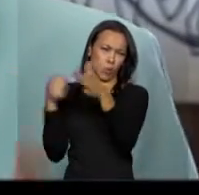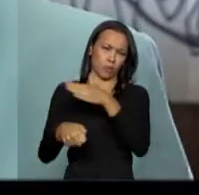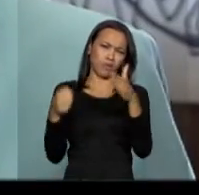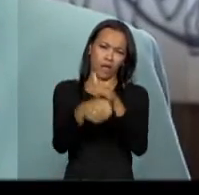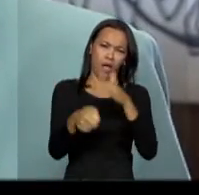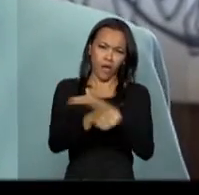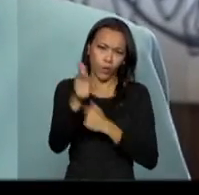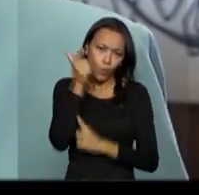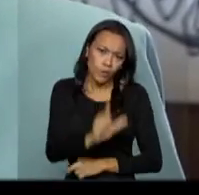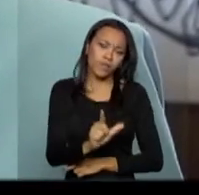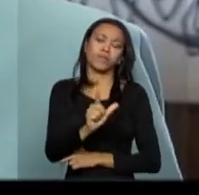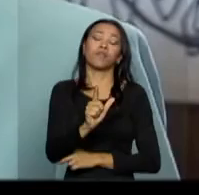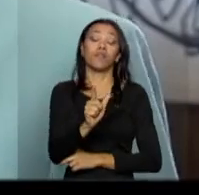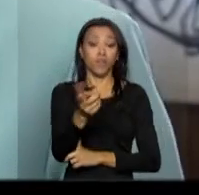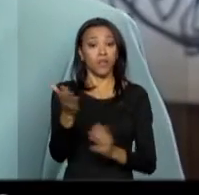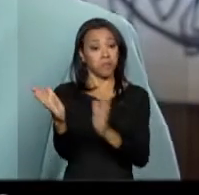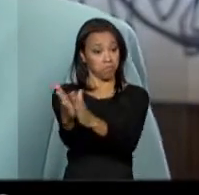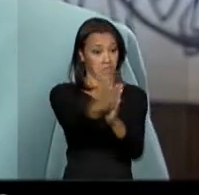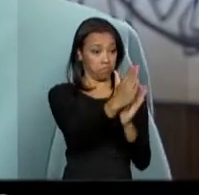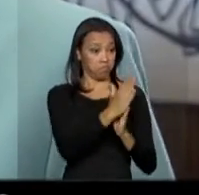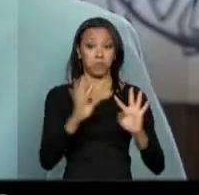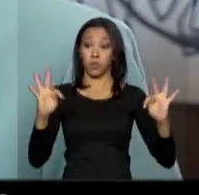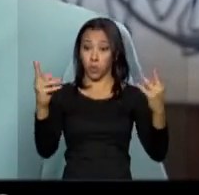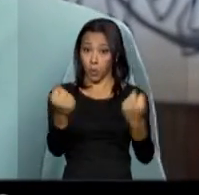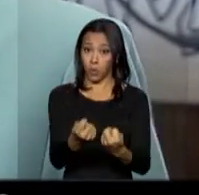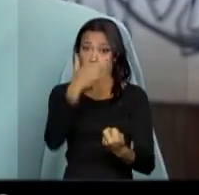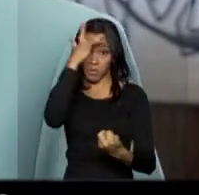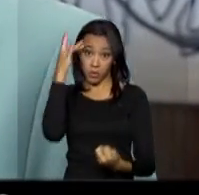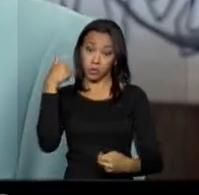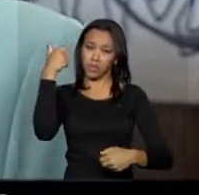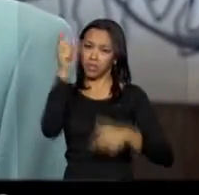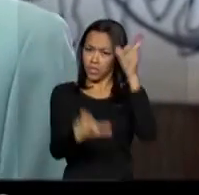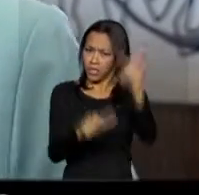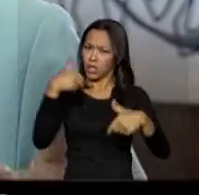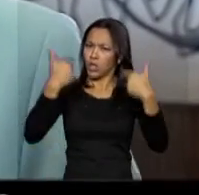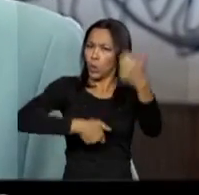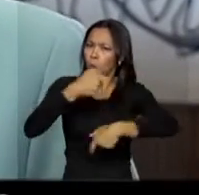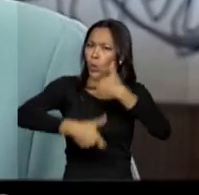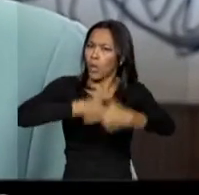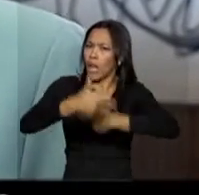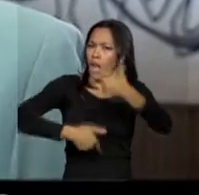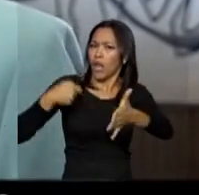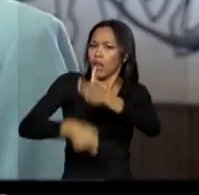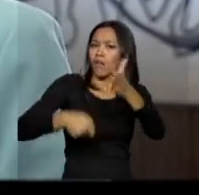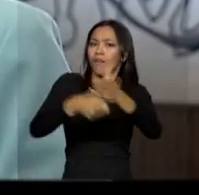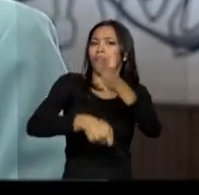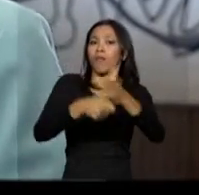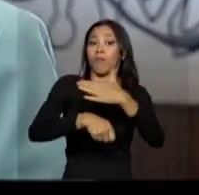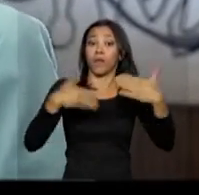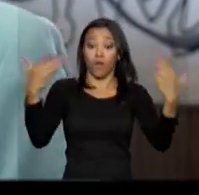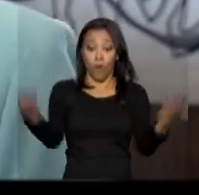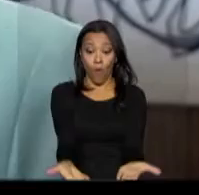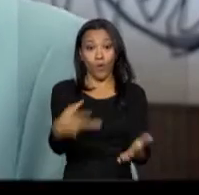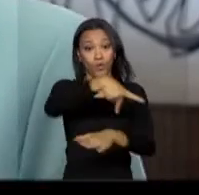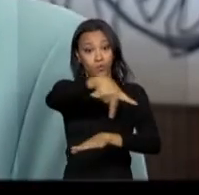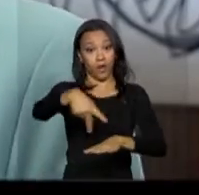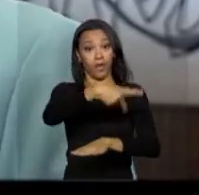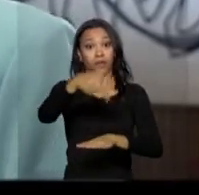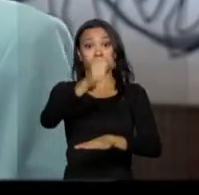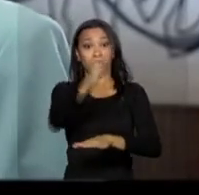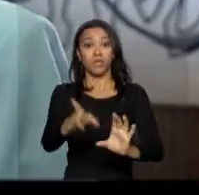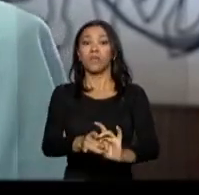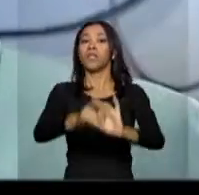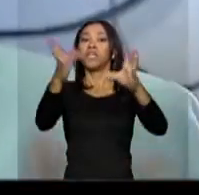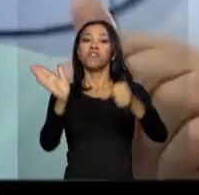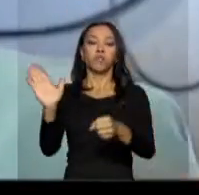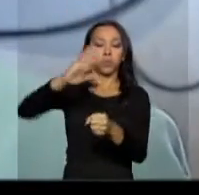homenageamos todos os brasileiros que lutaram e deram suas vidas para que nosso país ficasse sempre livre da